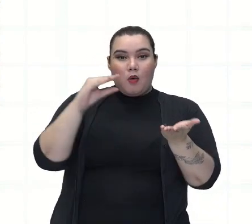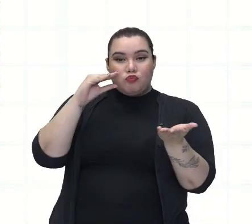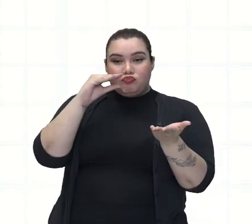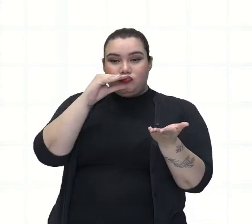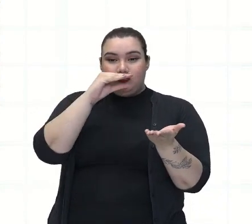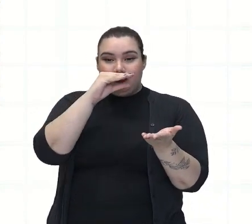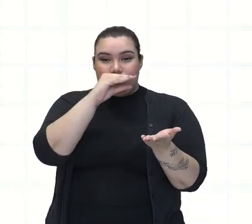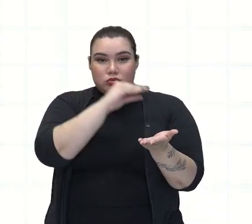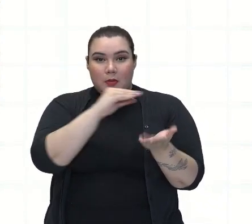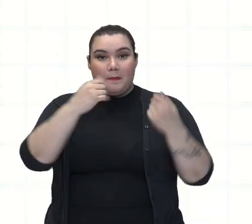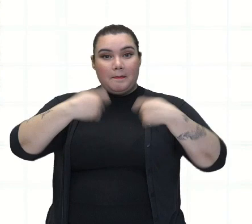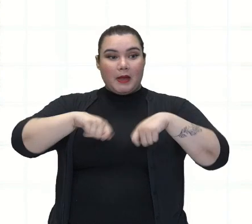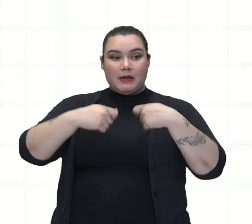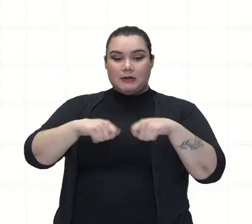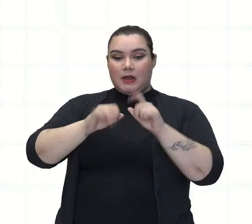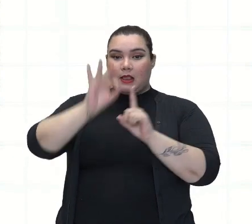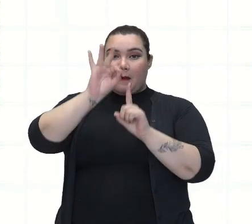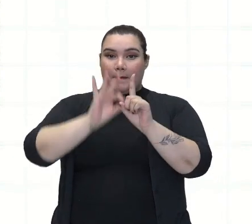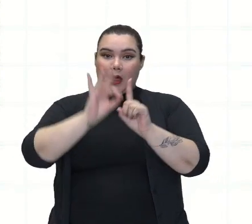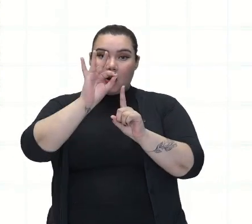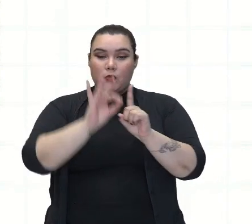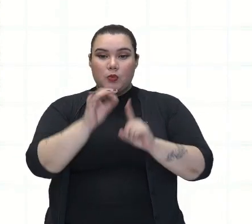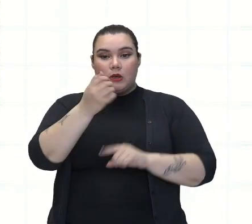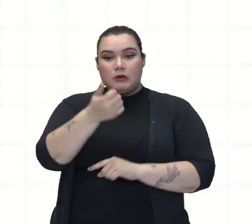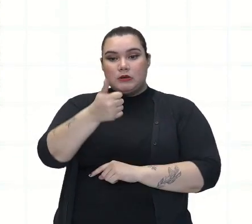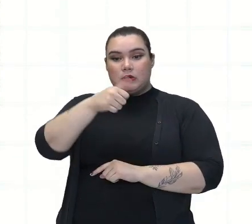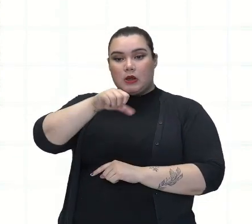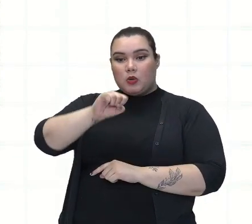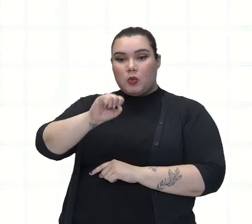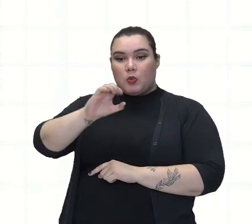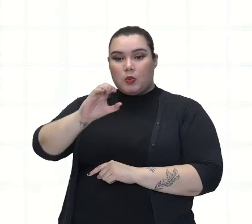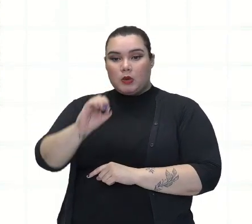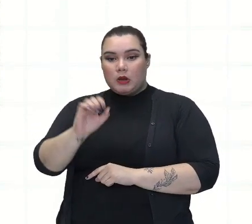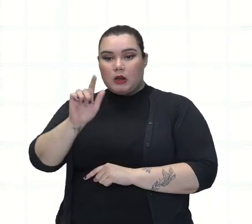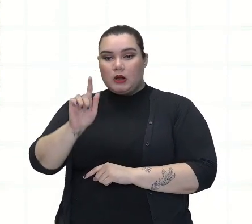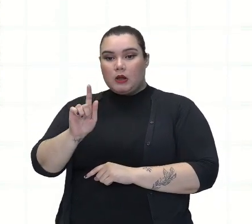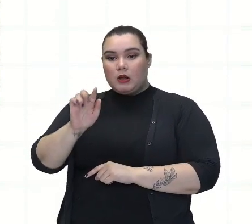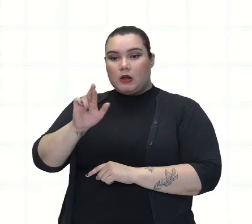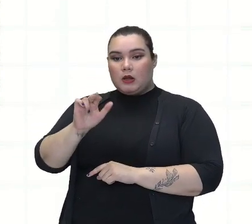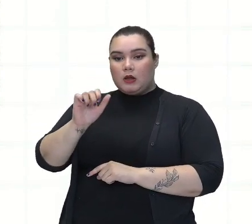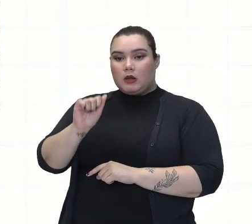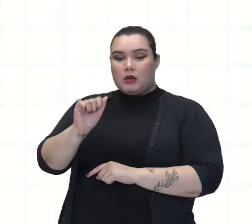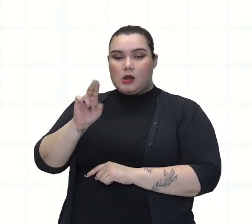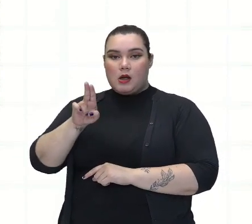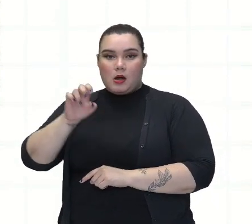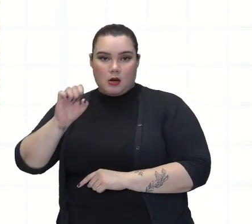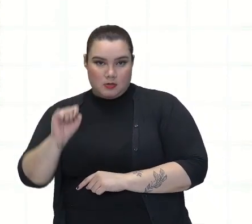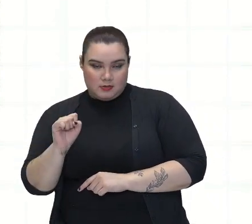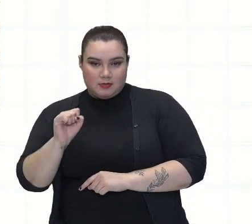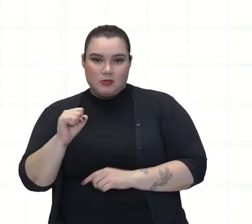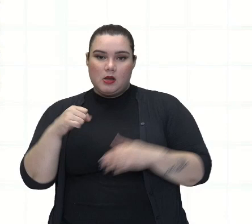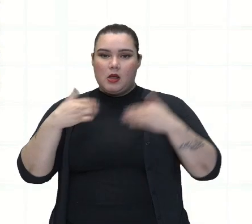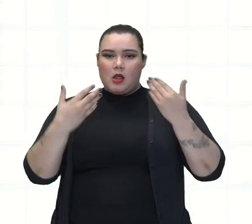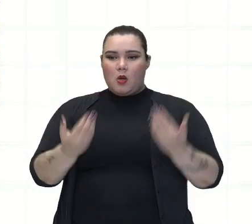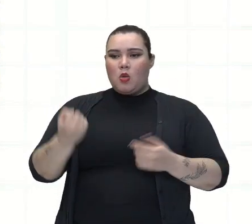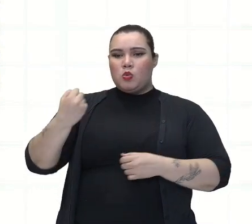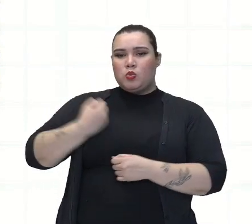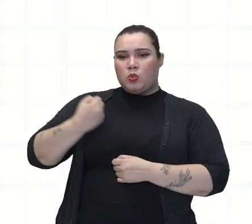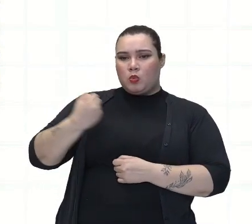180 graus. Observe que esses numerais, eles estão contribuindo para